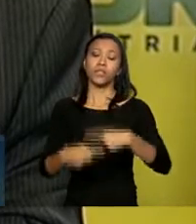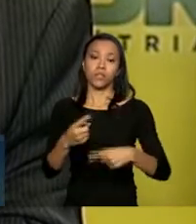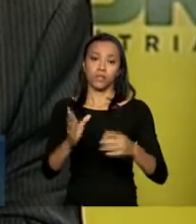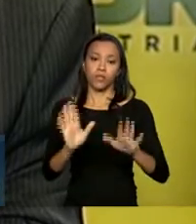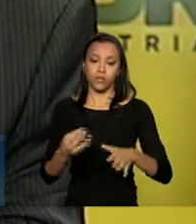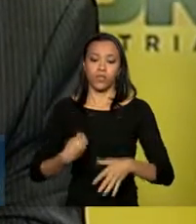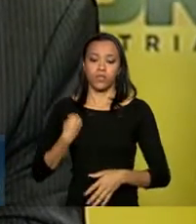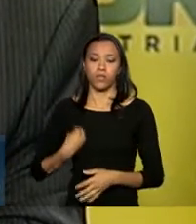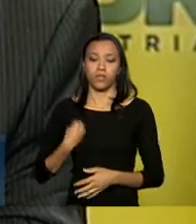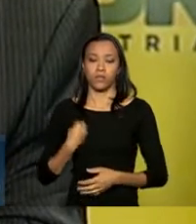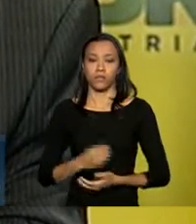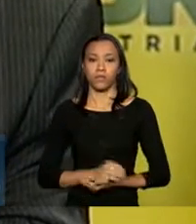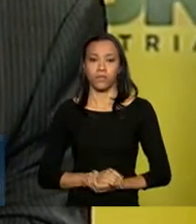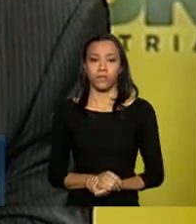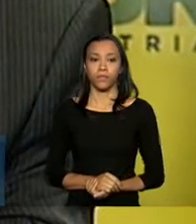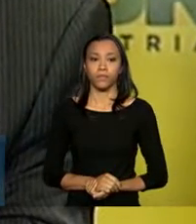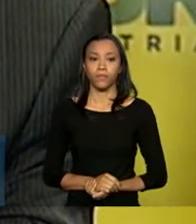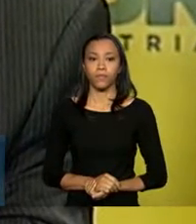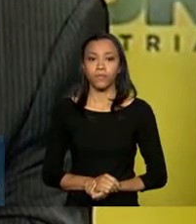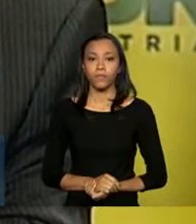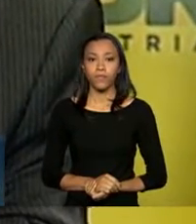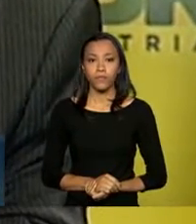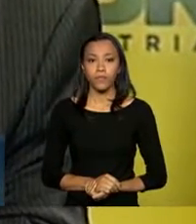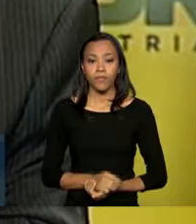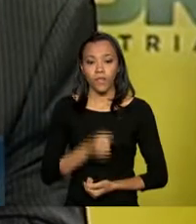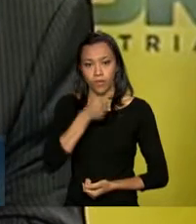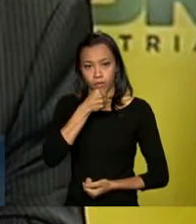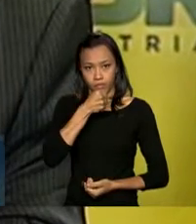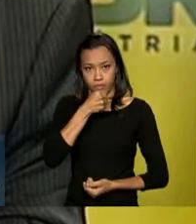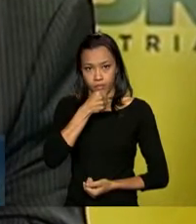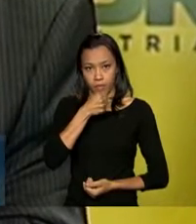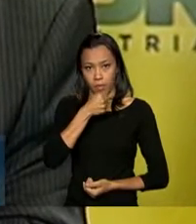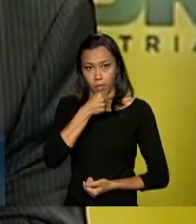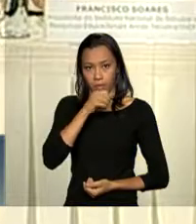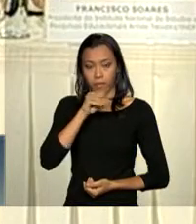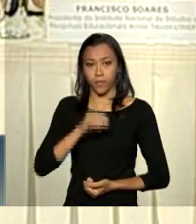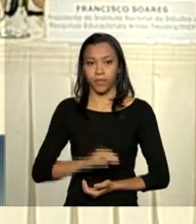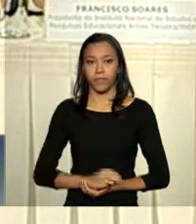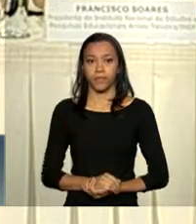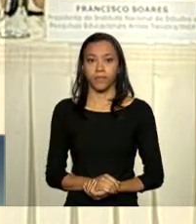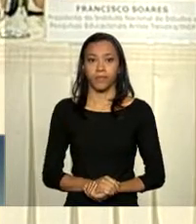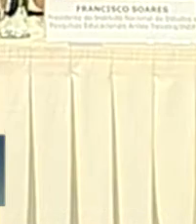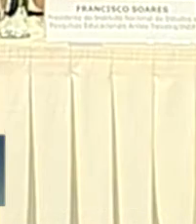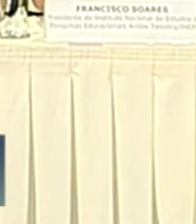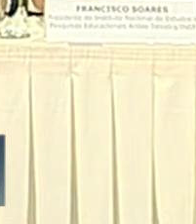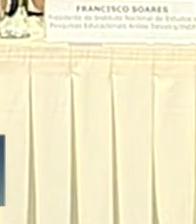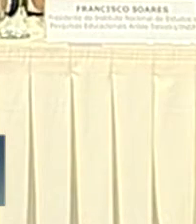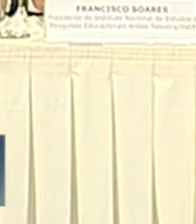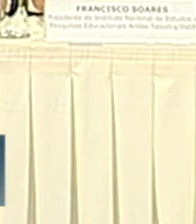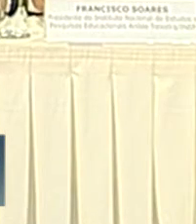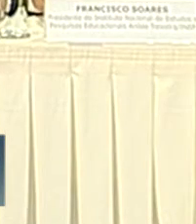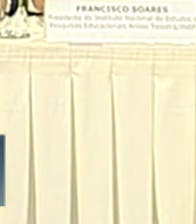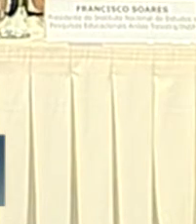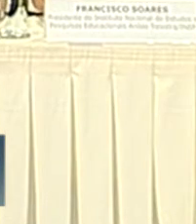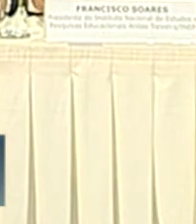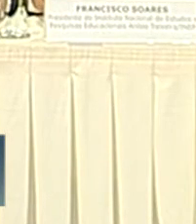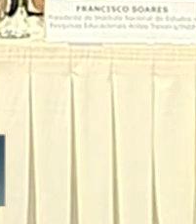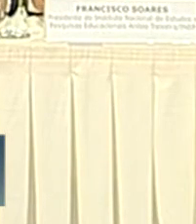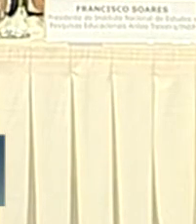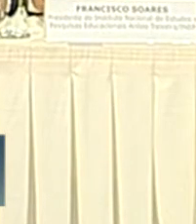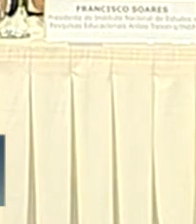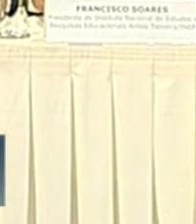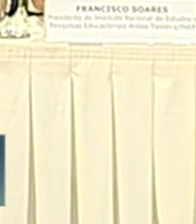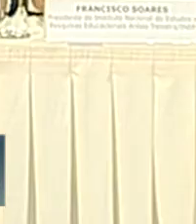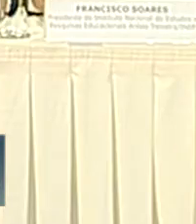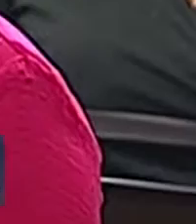ou já existem. Microfone, por favor. esse programa que o senhor mencionou de formação